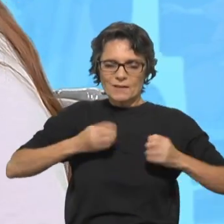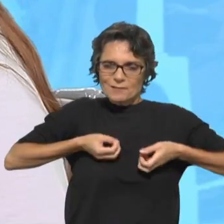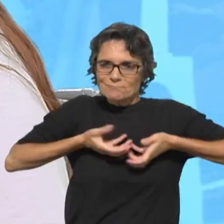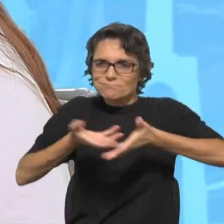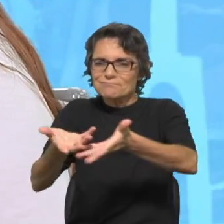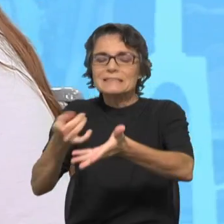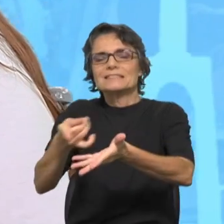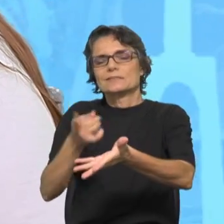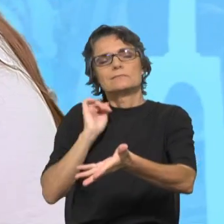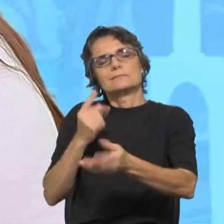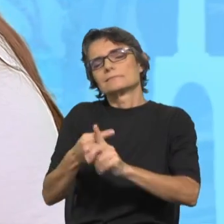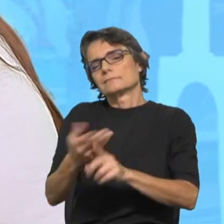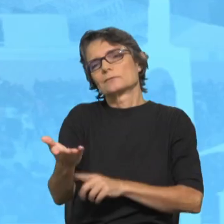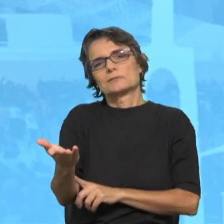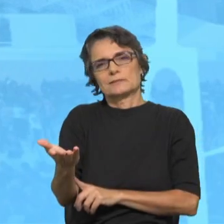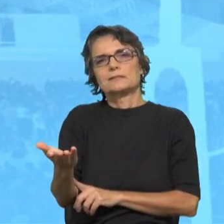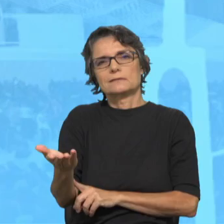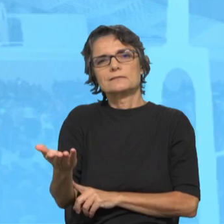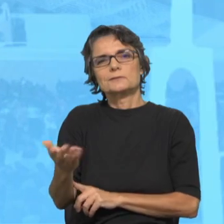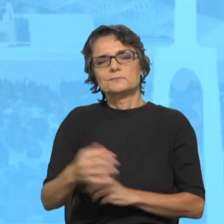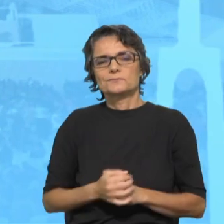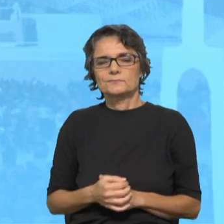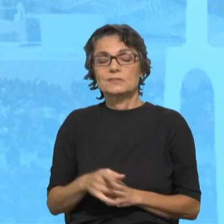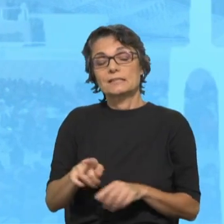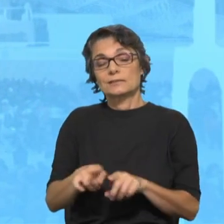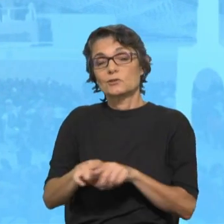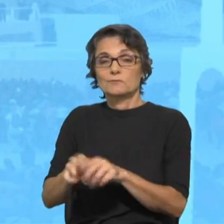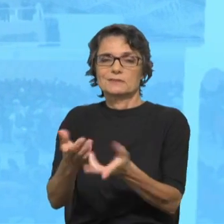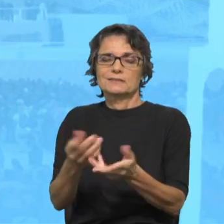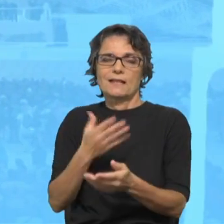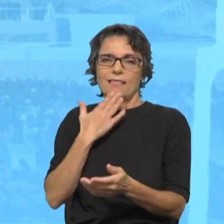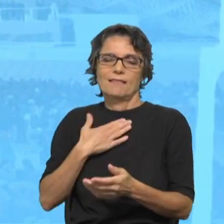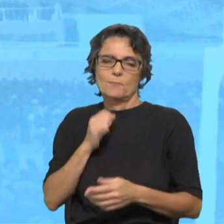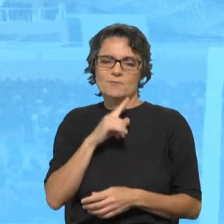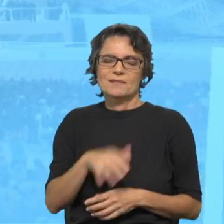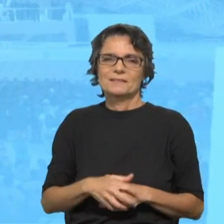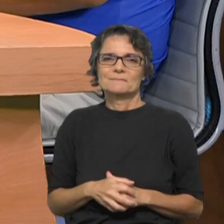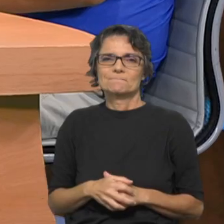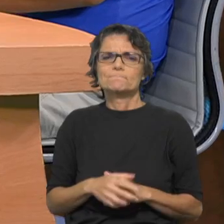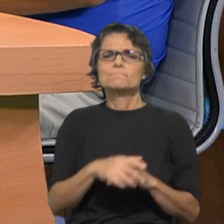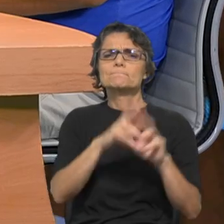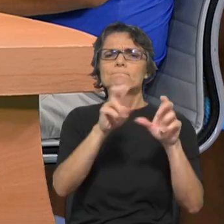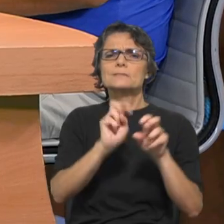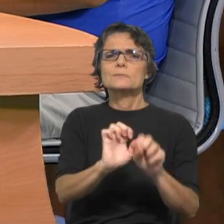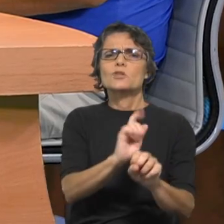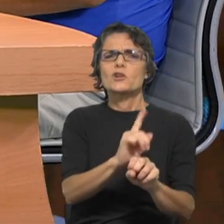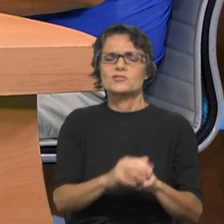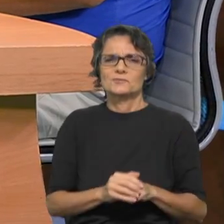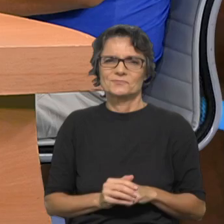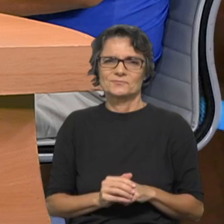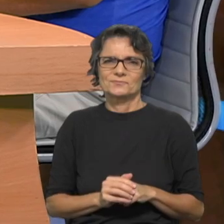fui tendo ao longo e fui dando ao longo destes anos todos de convívio. E o Nuno, que temas é que já passaram pelas suas comunicações? E